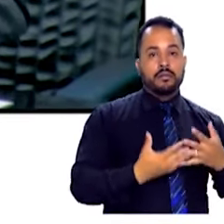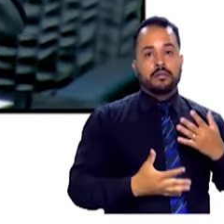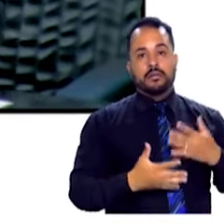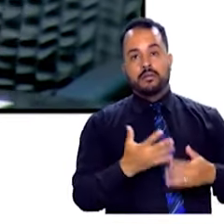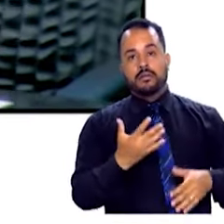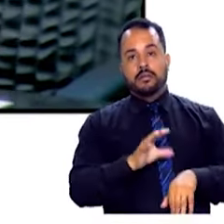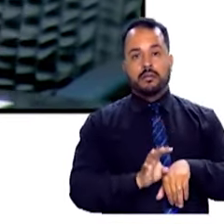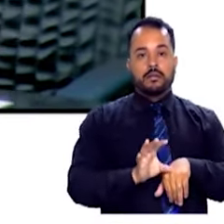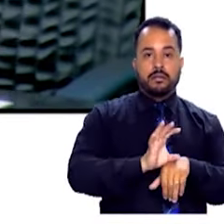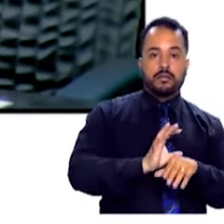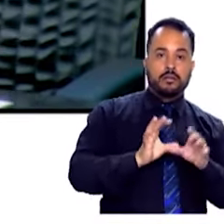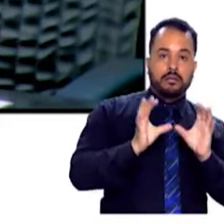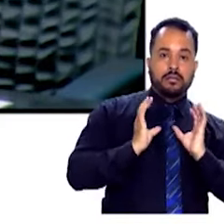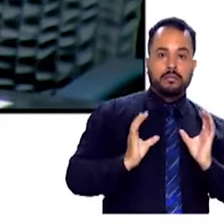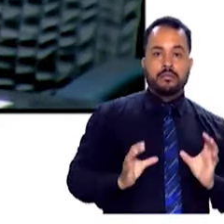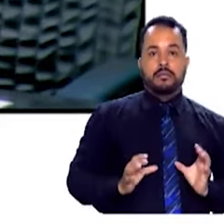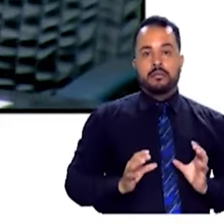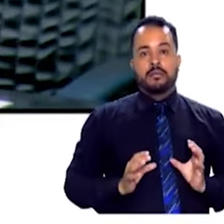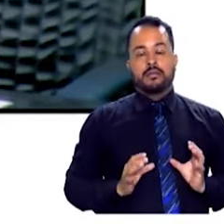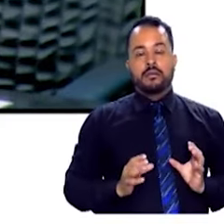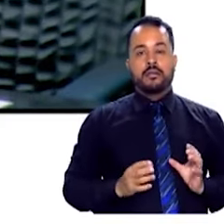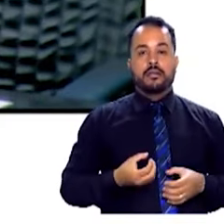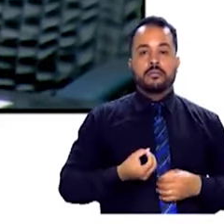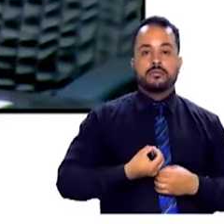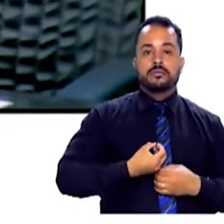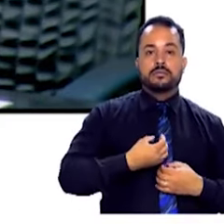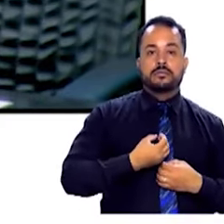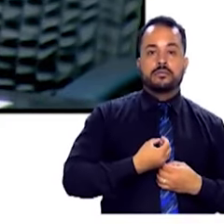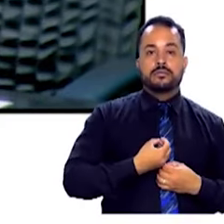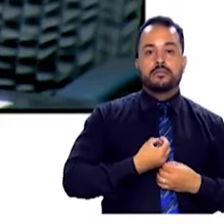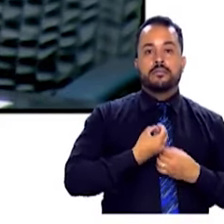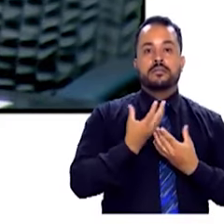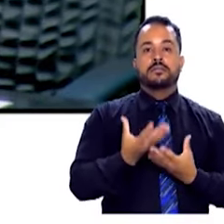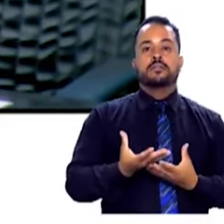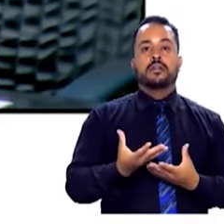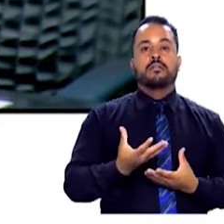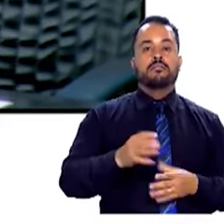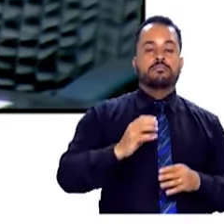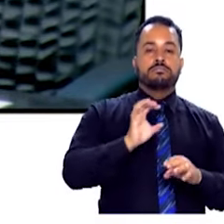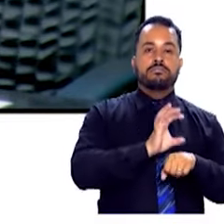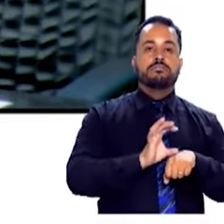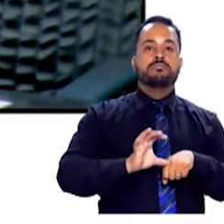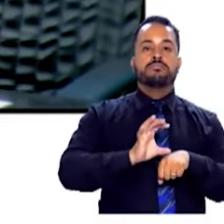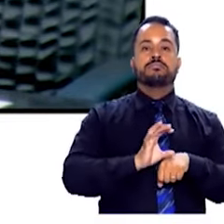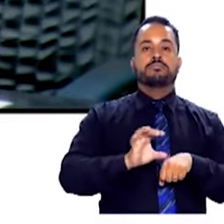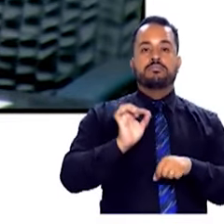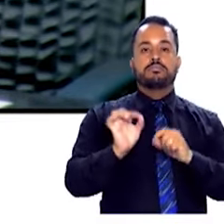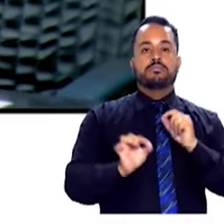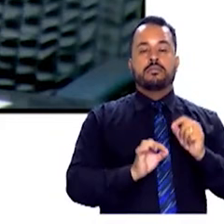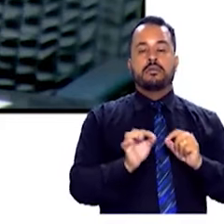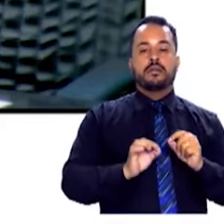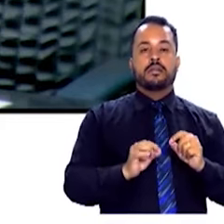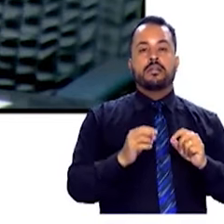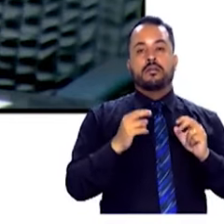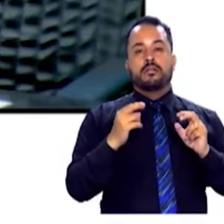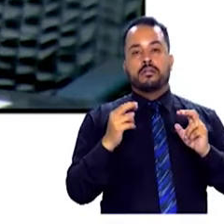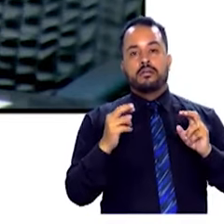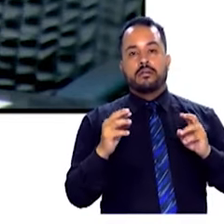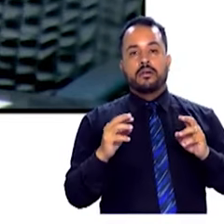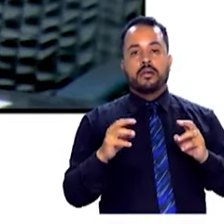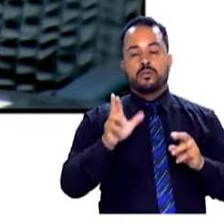Eh e essa expressão transcendência constitucional é a mesma utilizada pelo tribunal constitucional da Espanha